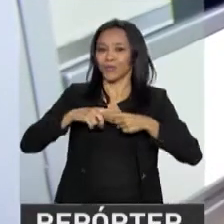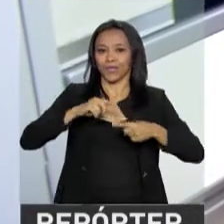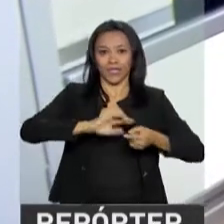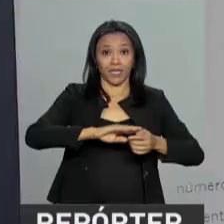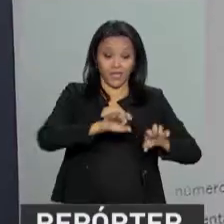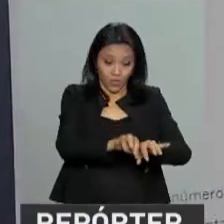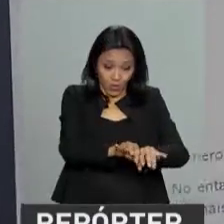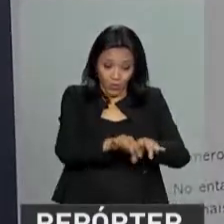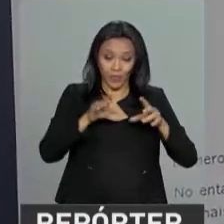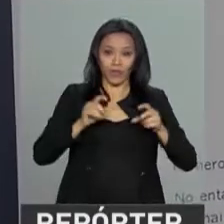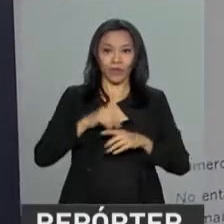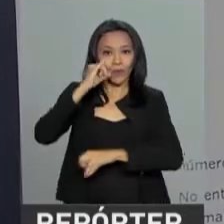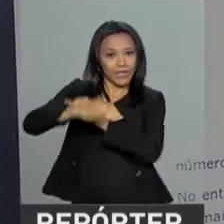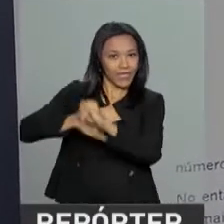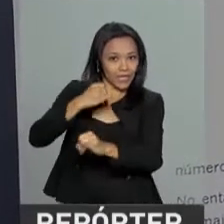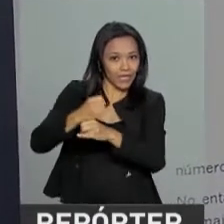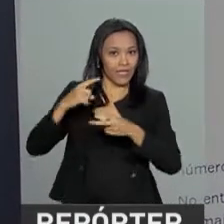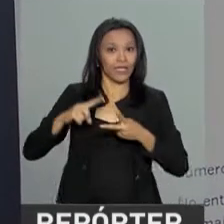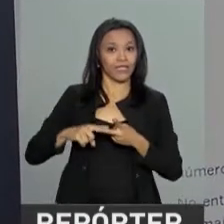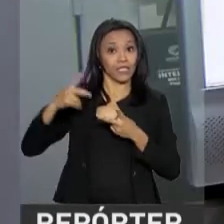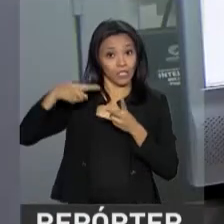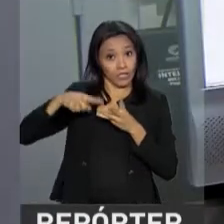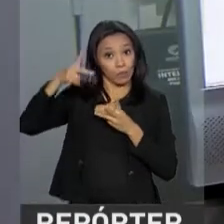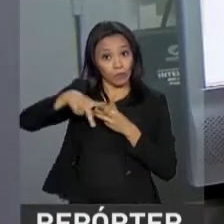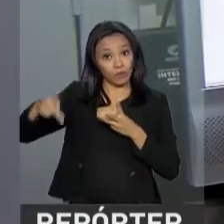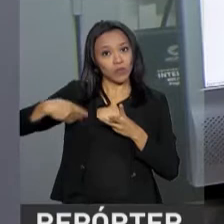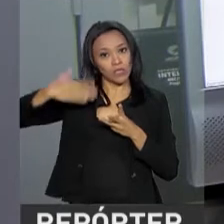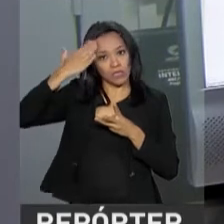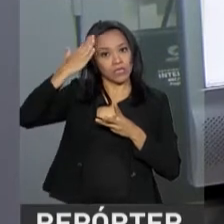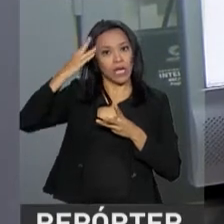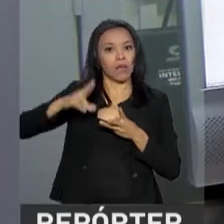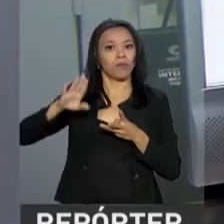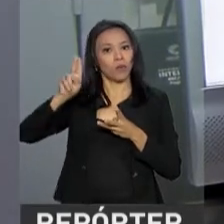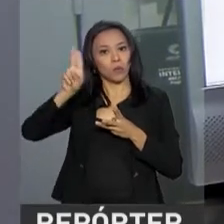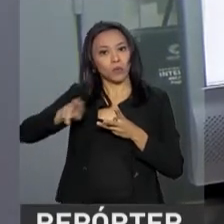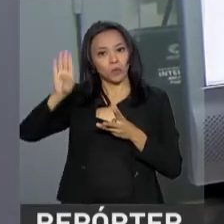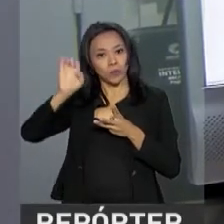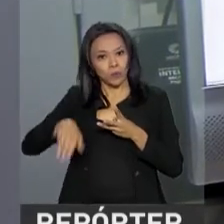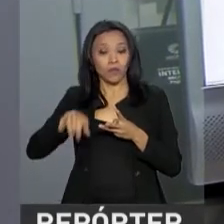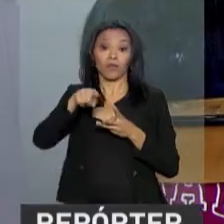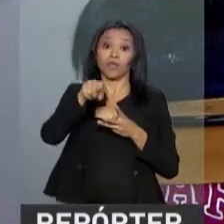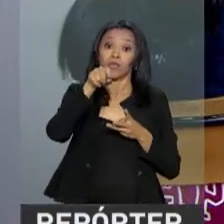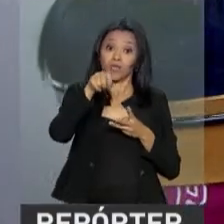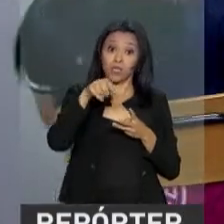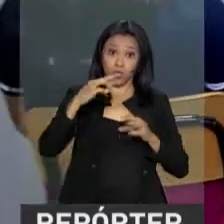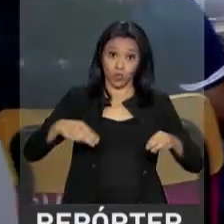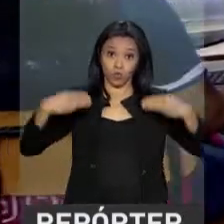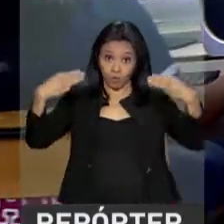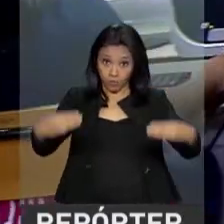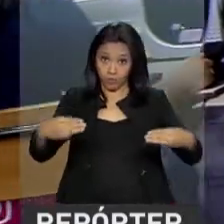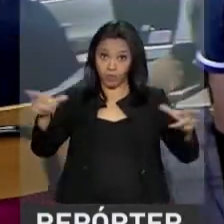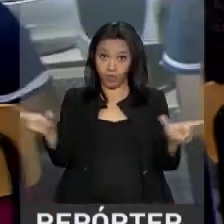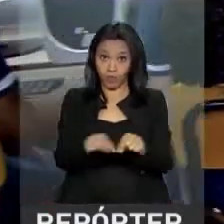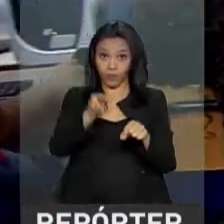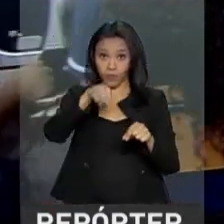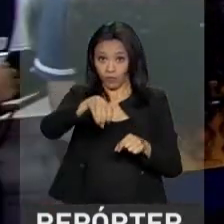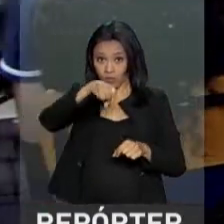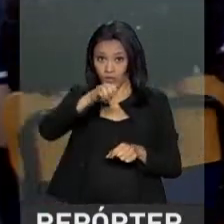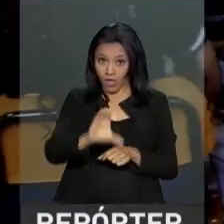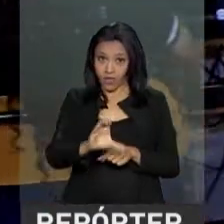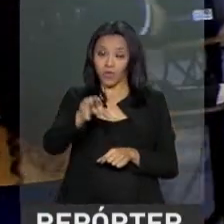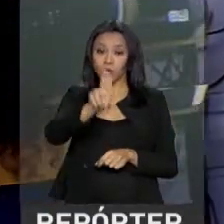conexão de banda larga e professores orientados infraestrutura que o ministério da educação através do programa de